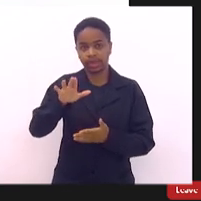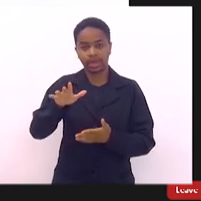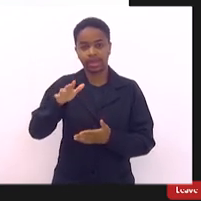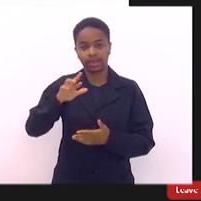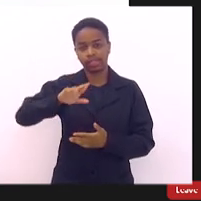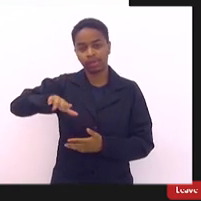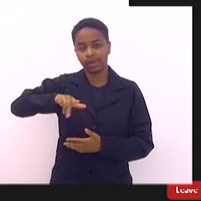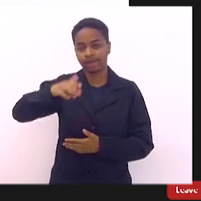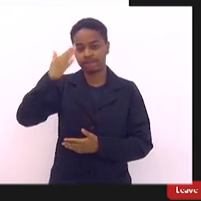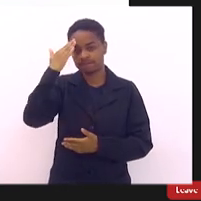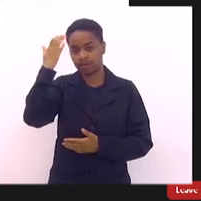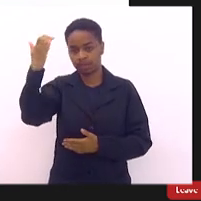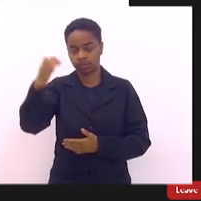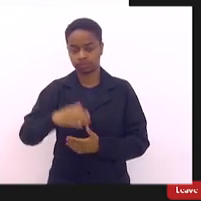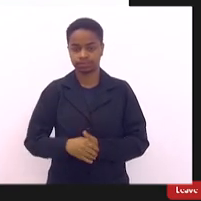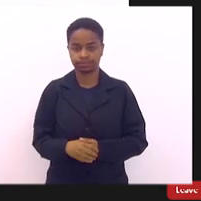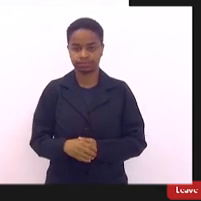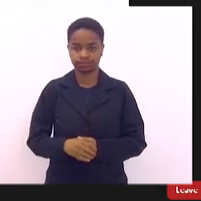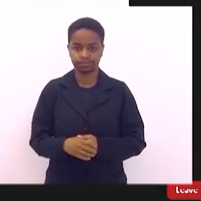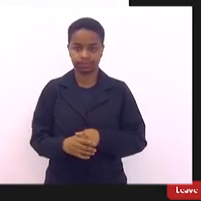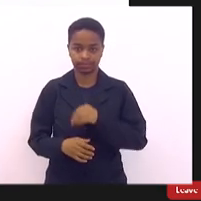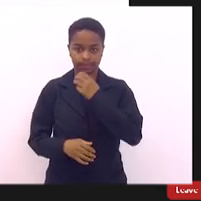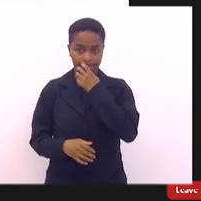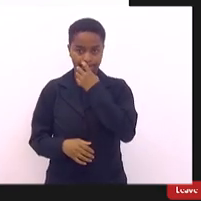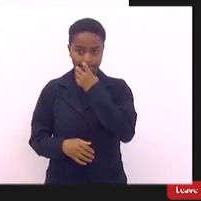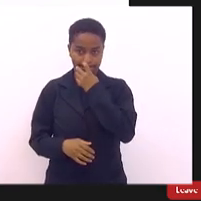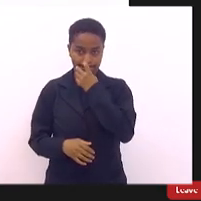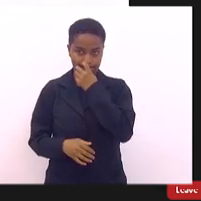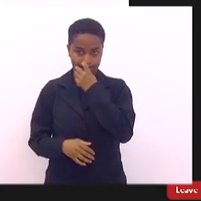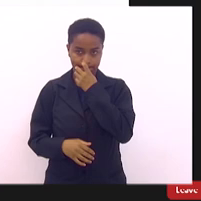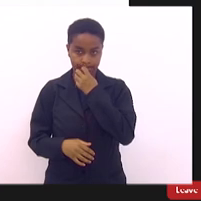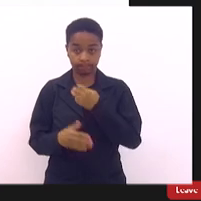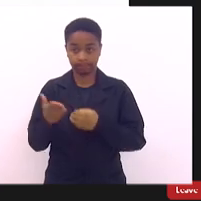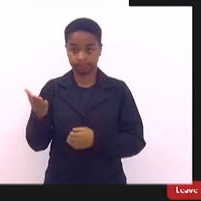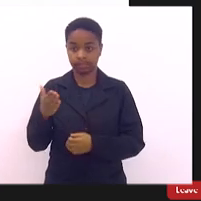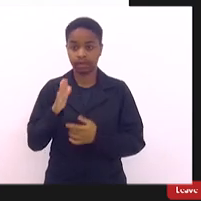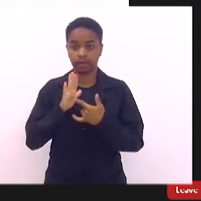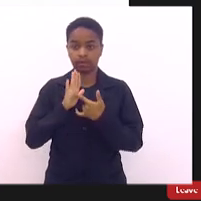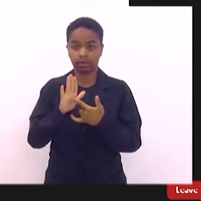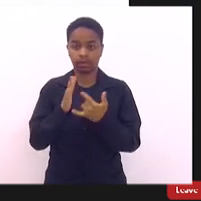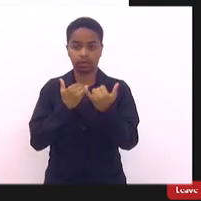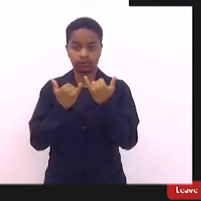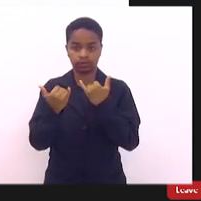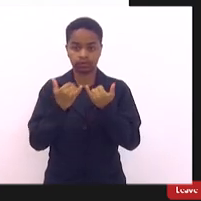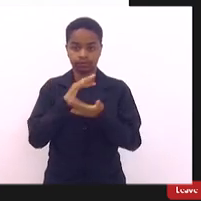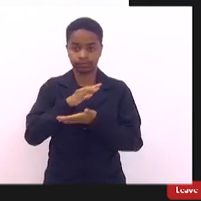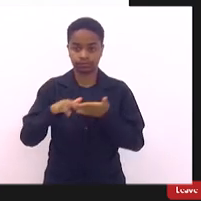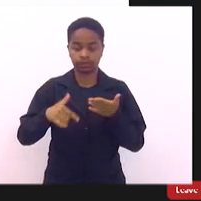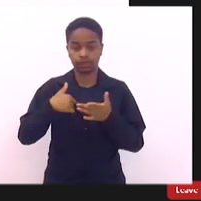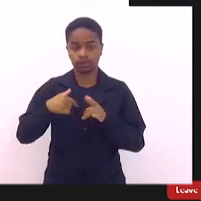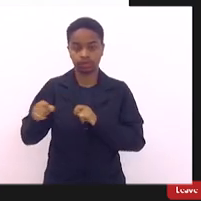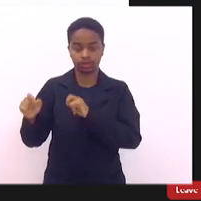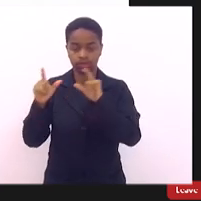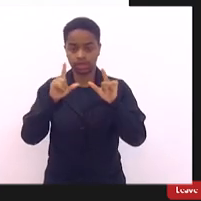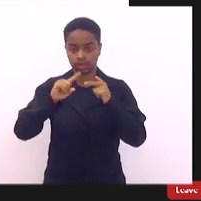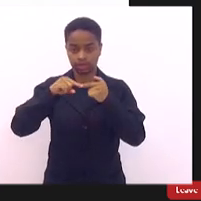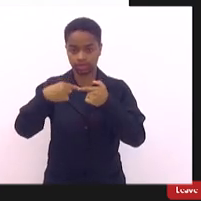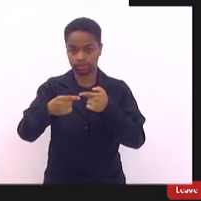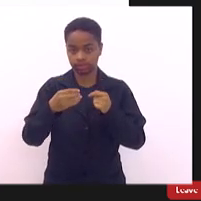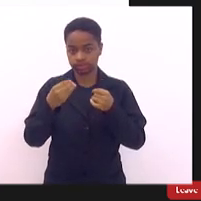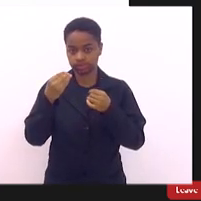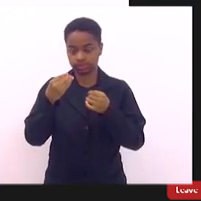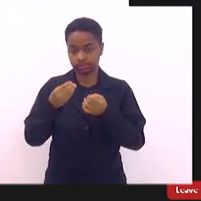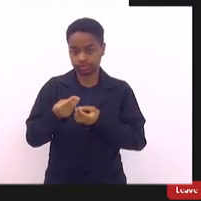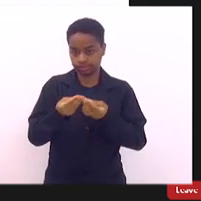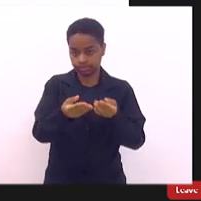de alto perfil, né? E aí aqui são muitos dados, eu vou disponibilizar esses slides também, mas